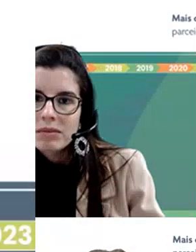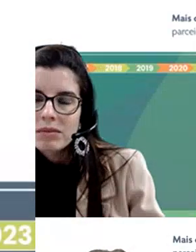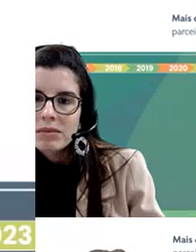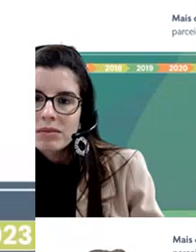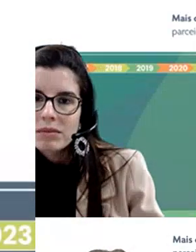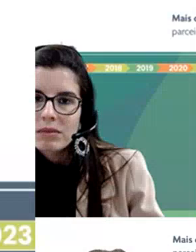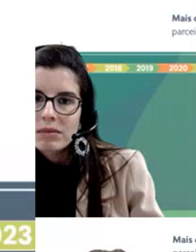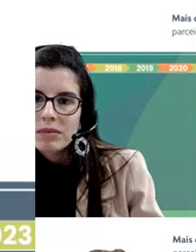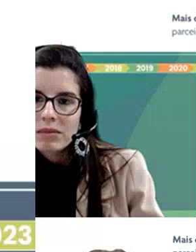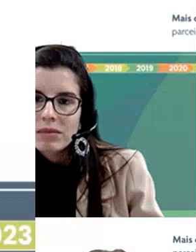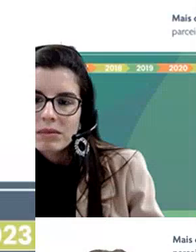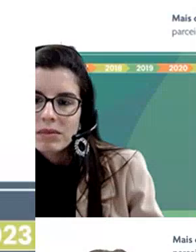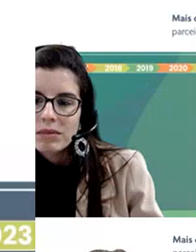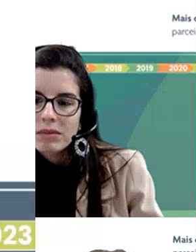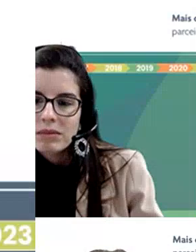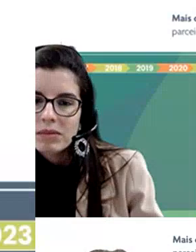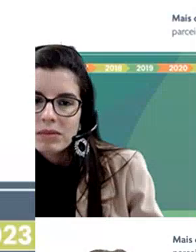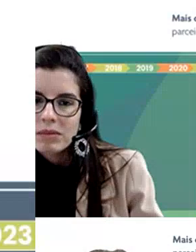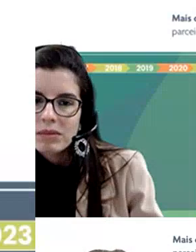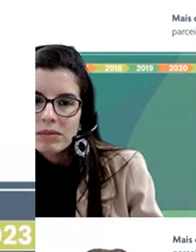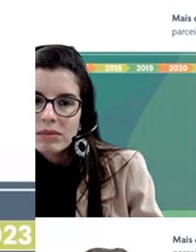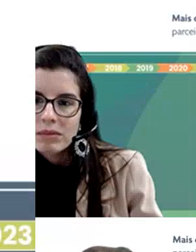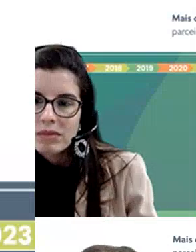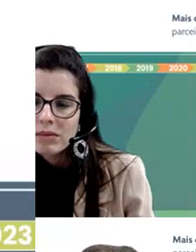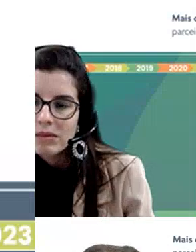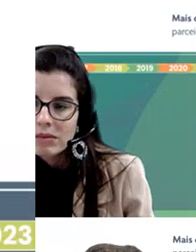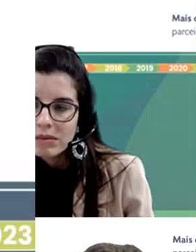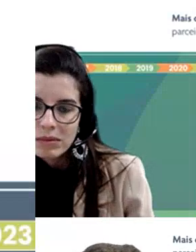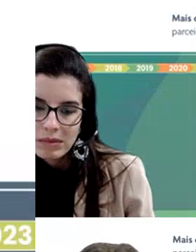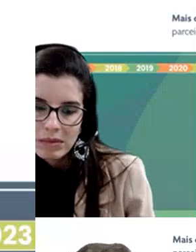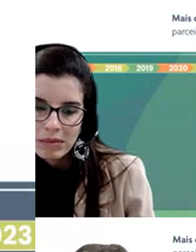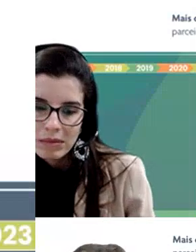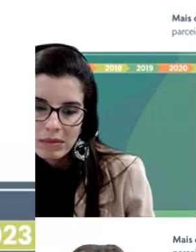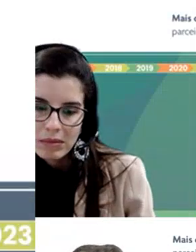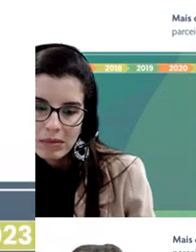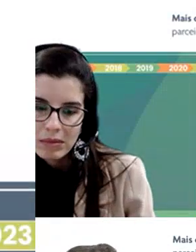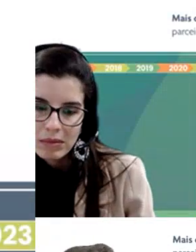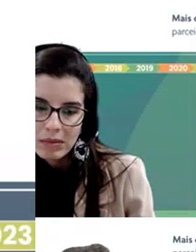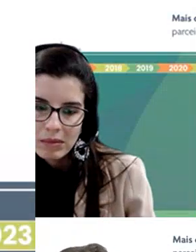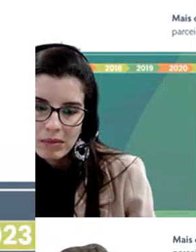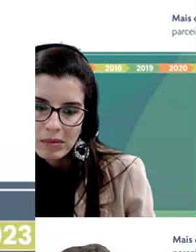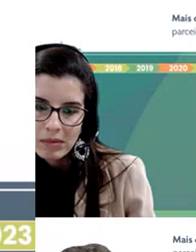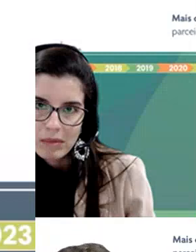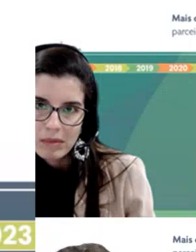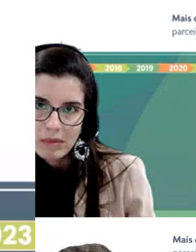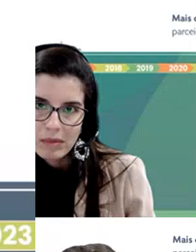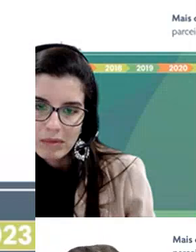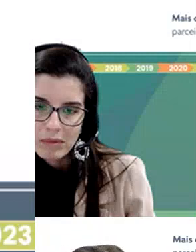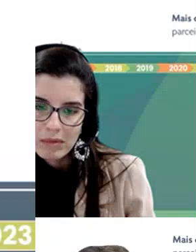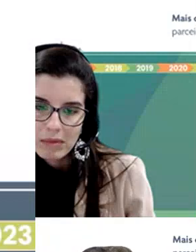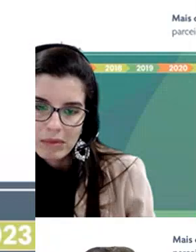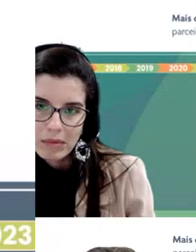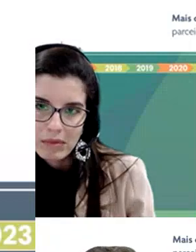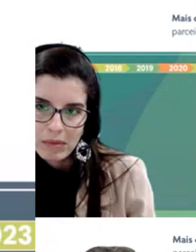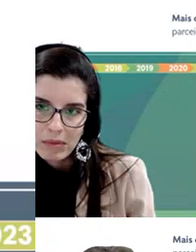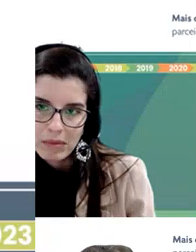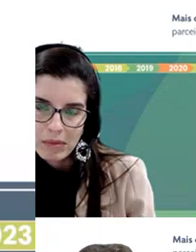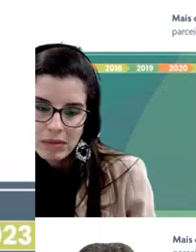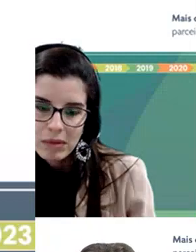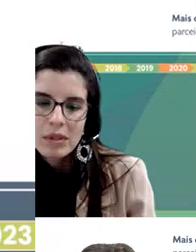ou cancelamento. Se você quiser, Bruna, colocar no chat aí o contato do Francisco, do Alexandre,